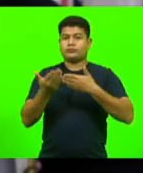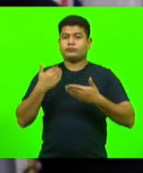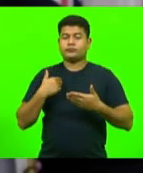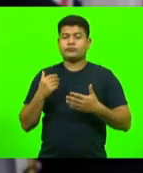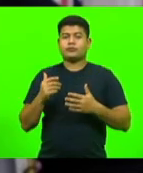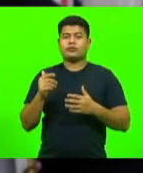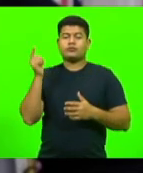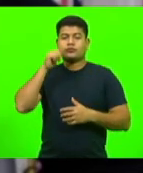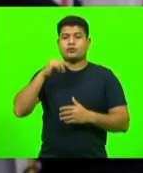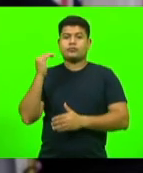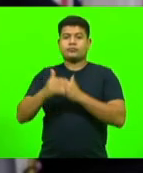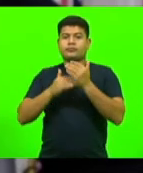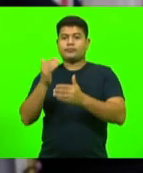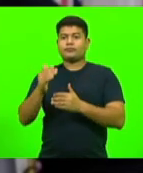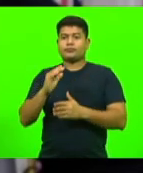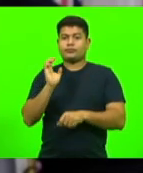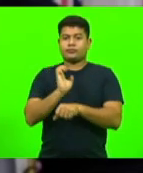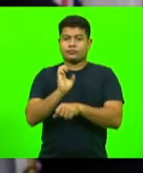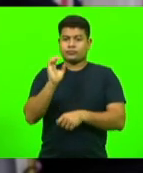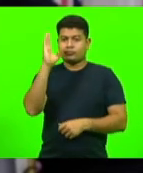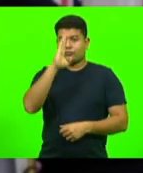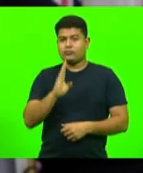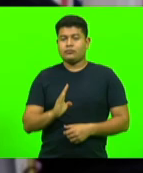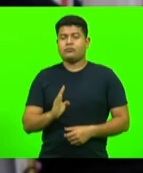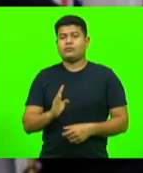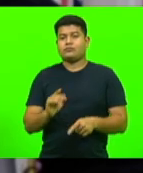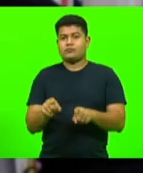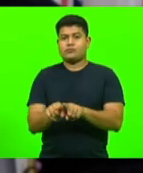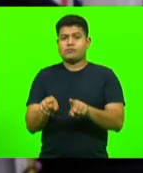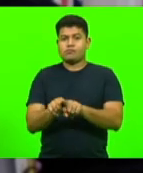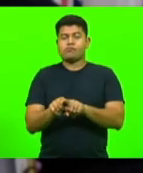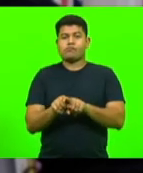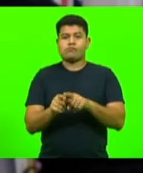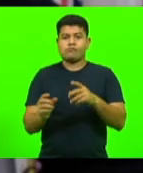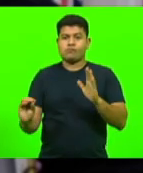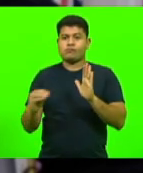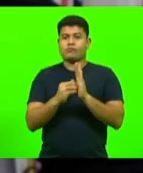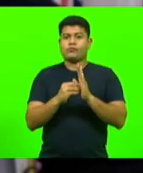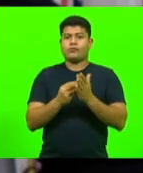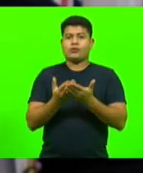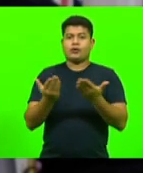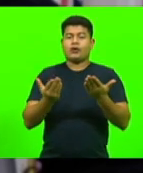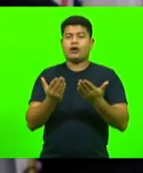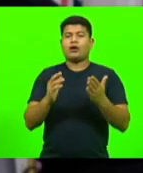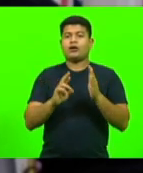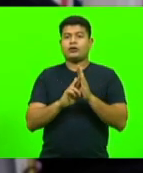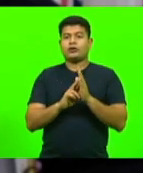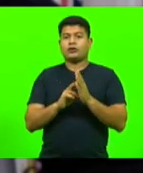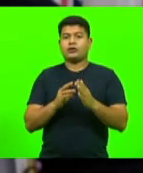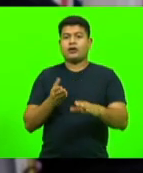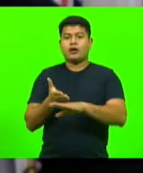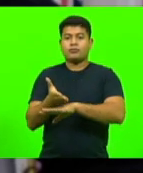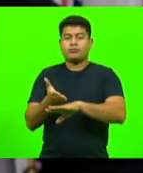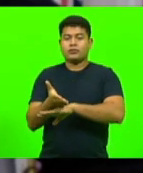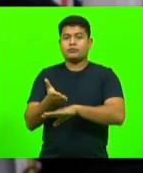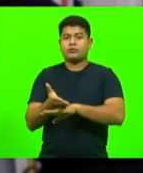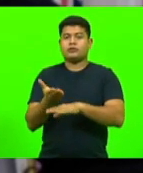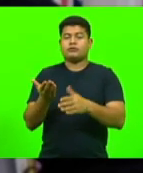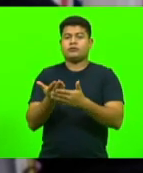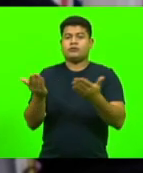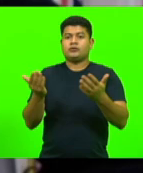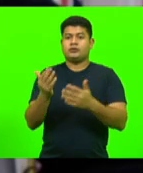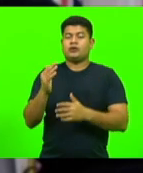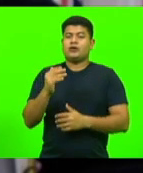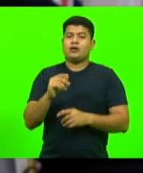incluindo nesse processo a representação dos Servidores Públicos federais estaduais e municipais dos representantes das